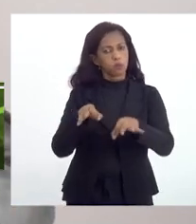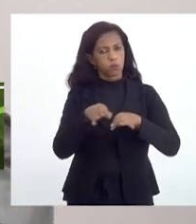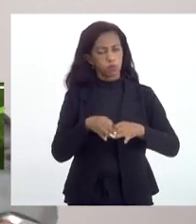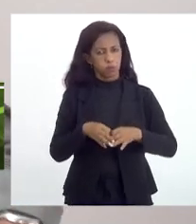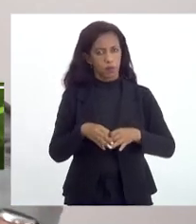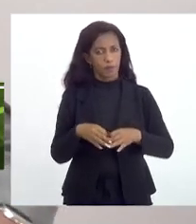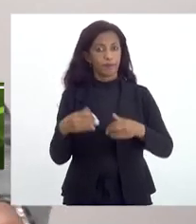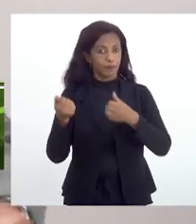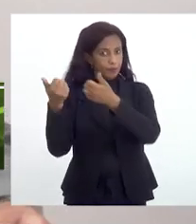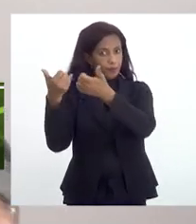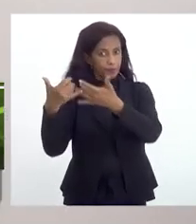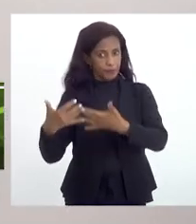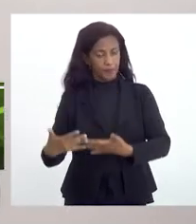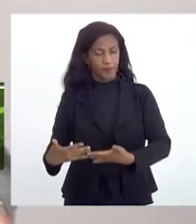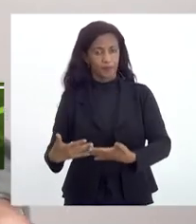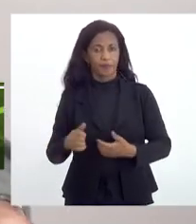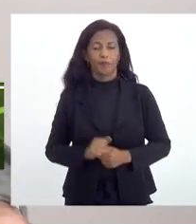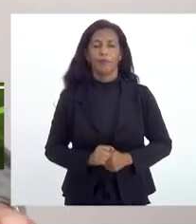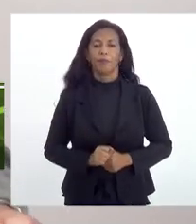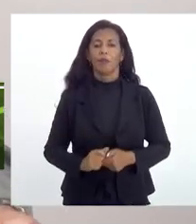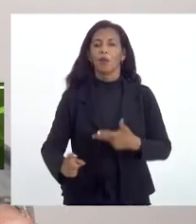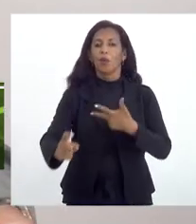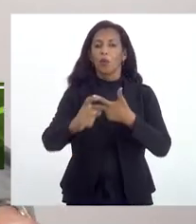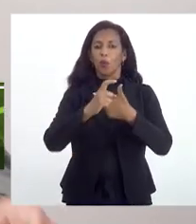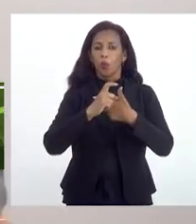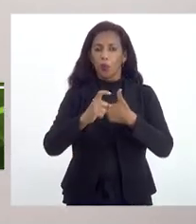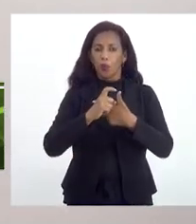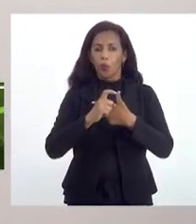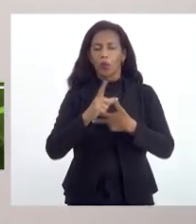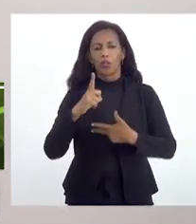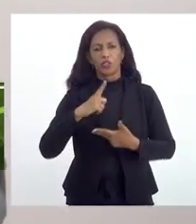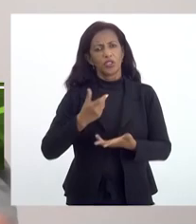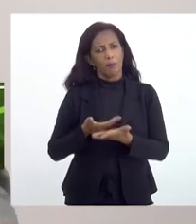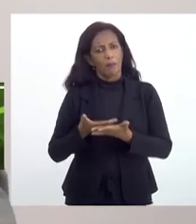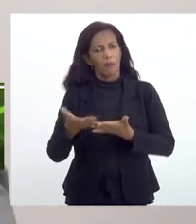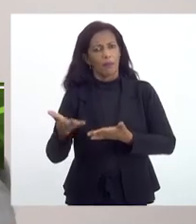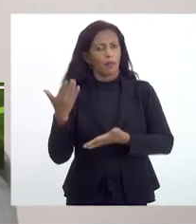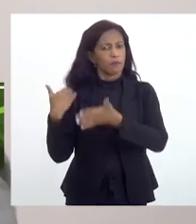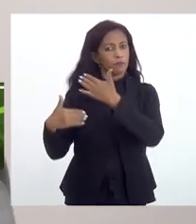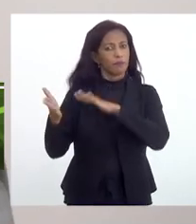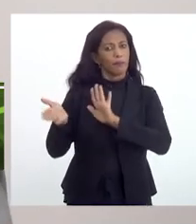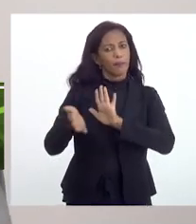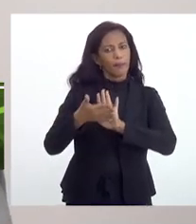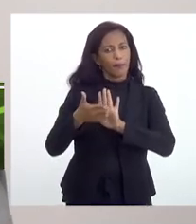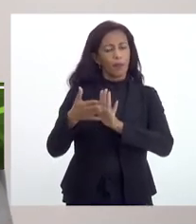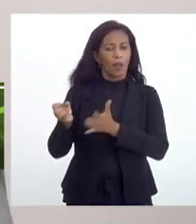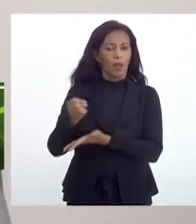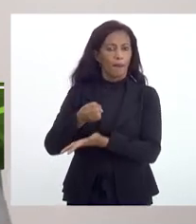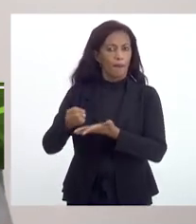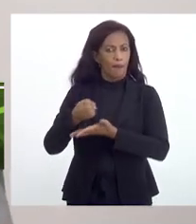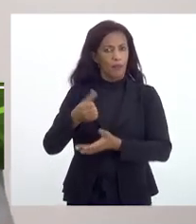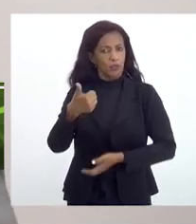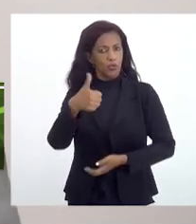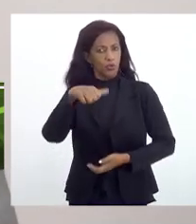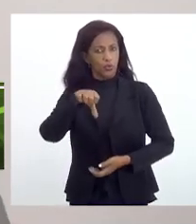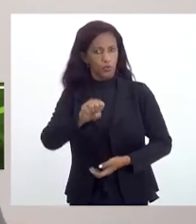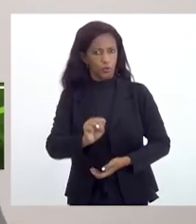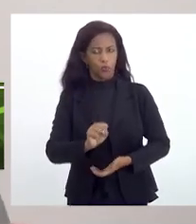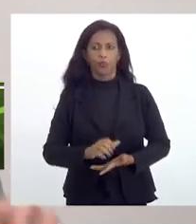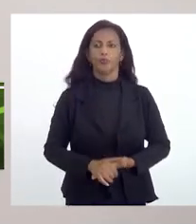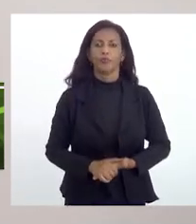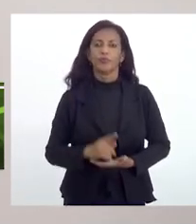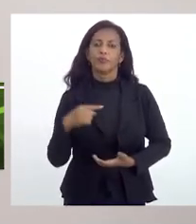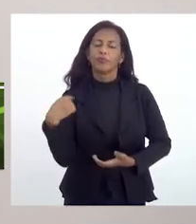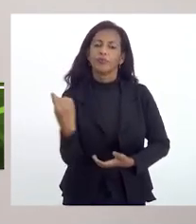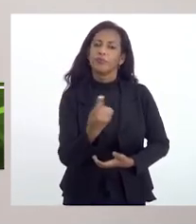Dito isso, o Executivo tinha mandado anteriormente a proposta da base de 18, em que